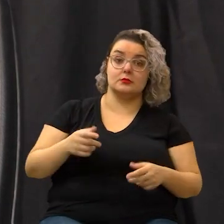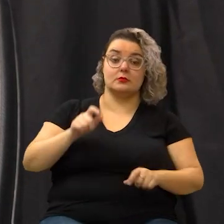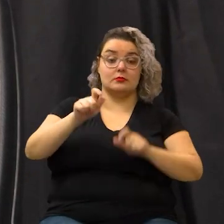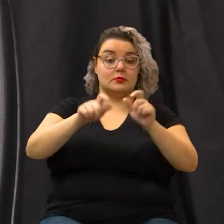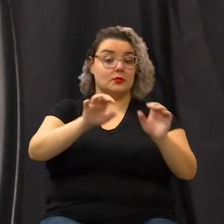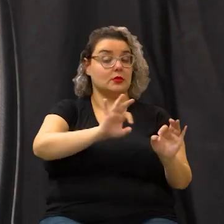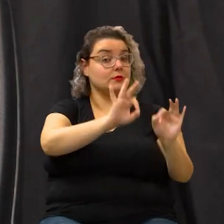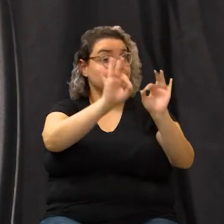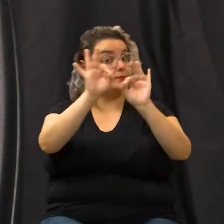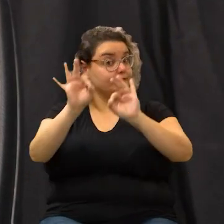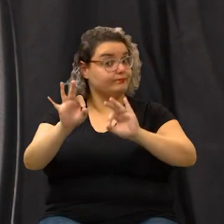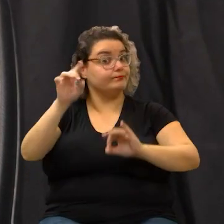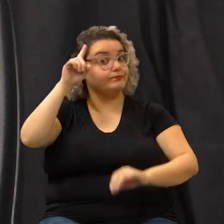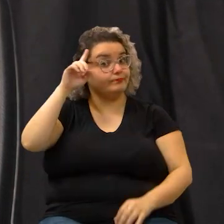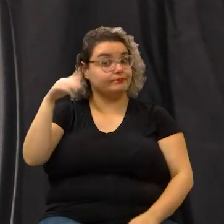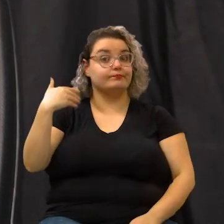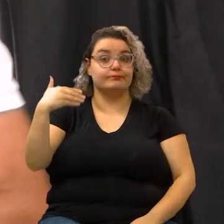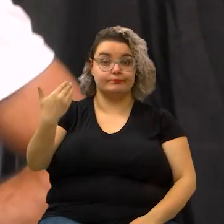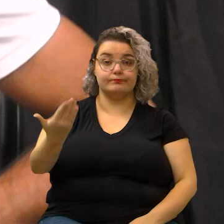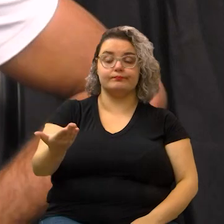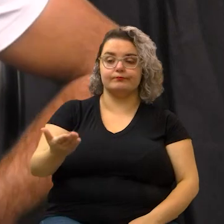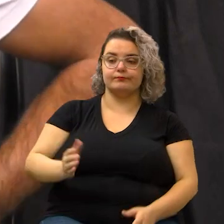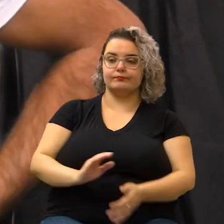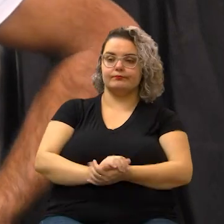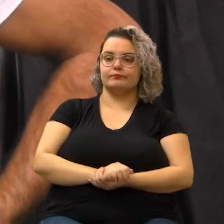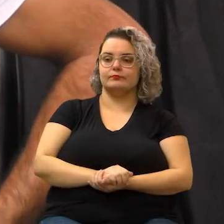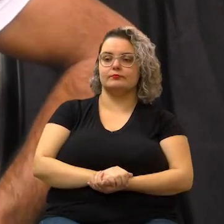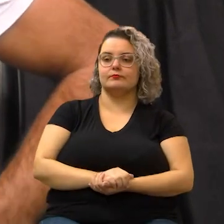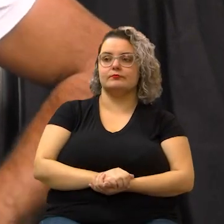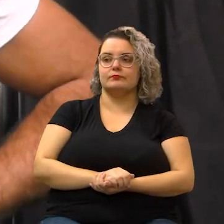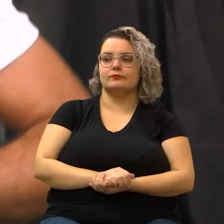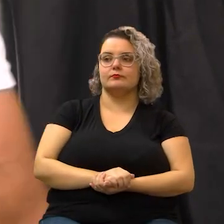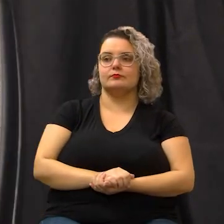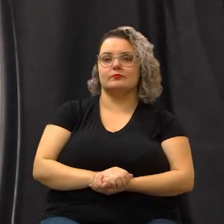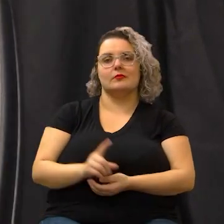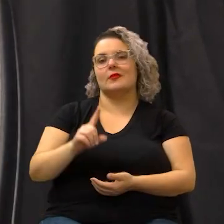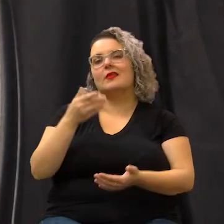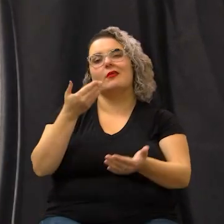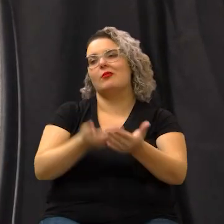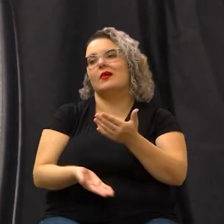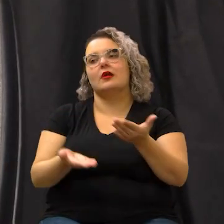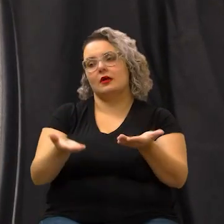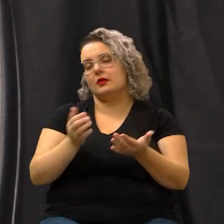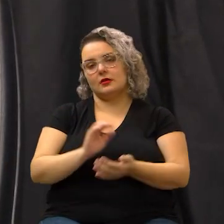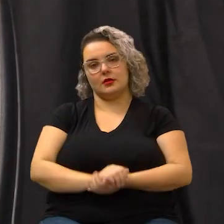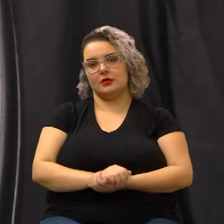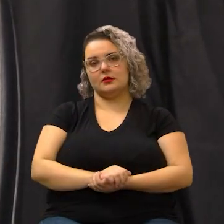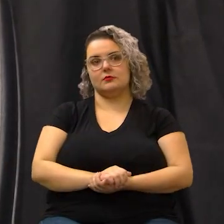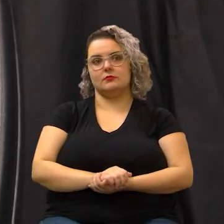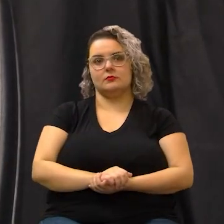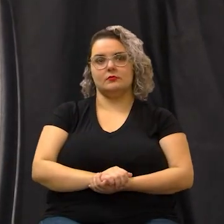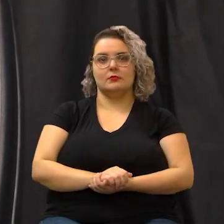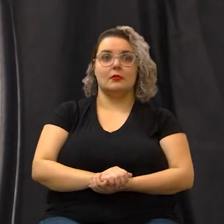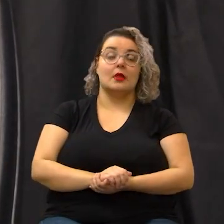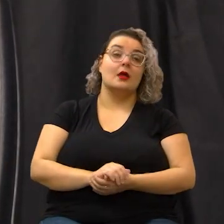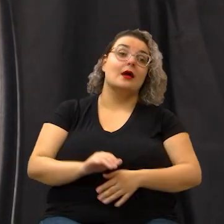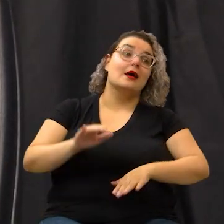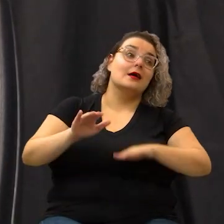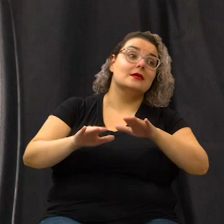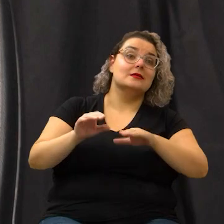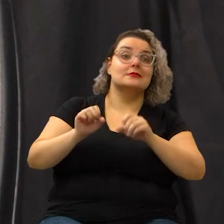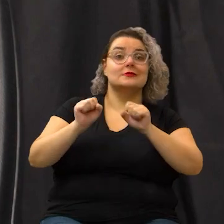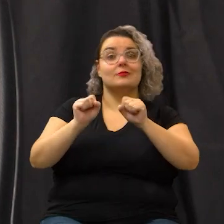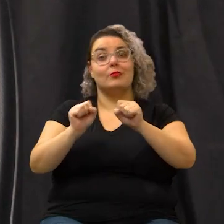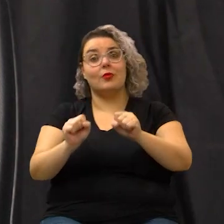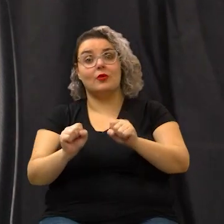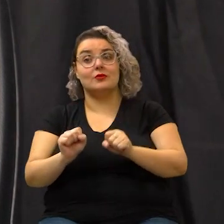filhos, são pessoas que me acompanham, e a gente não jogar fora isso. Porque a gente pode